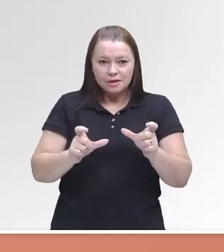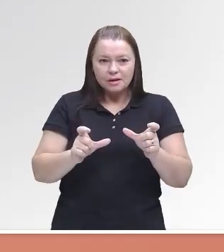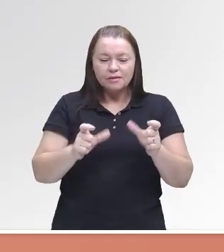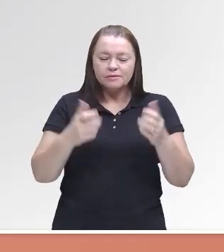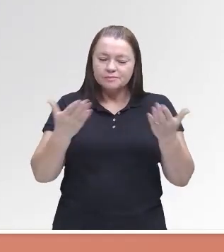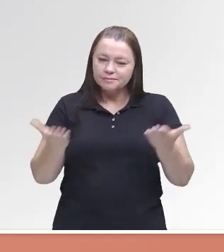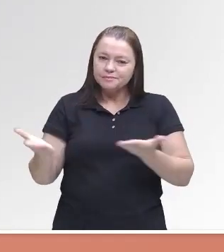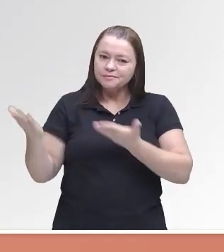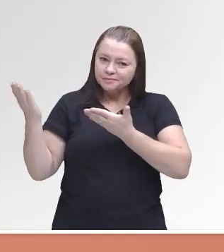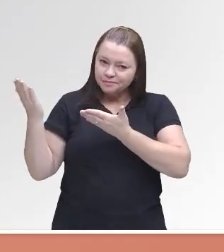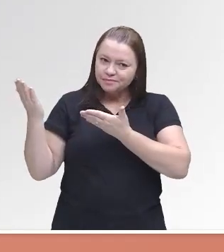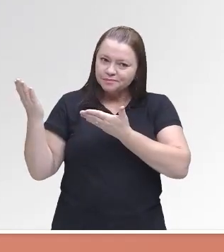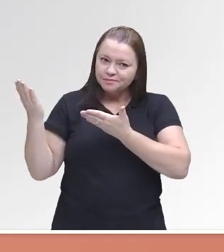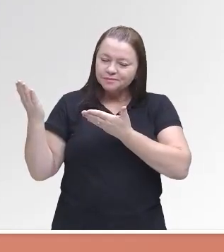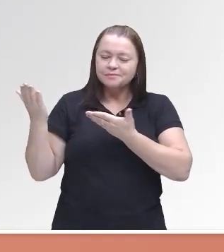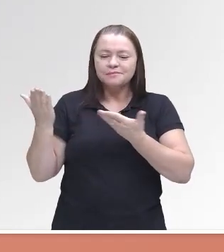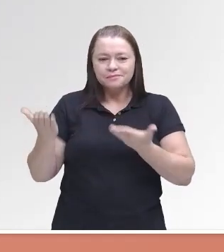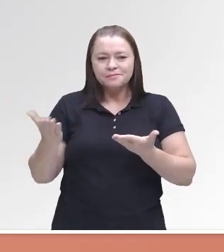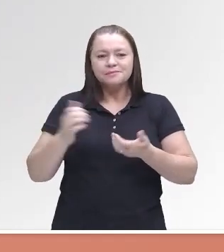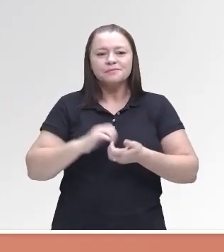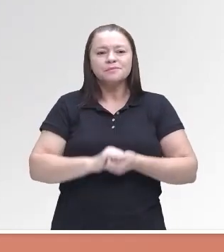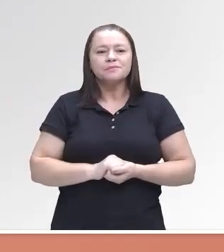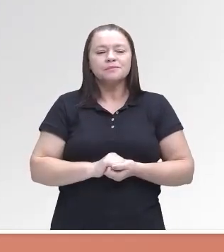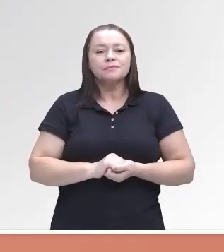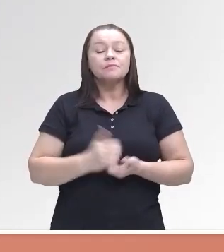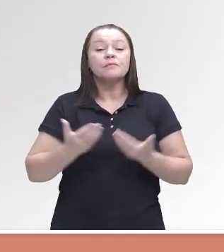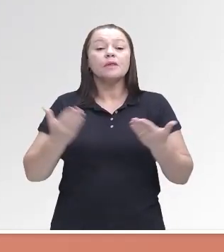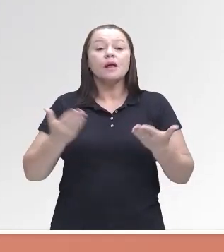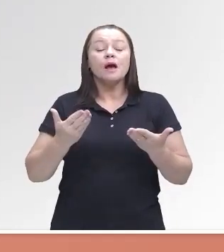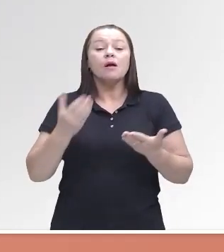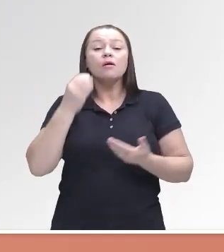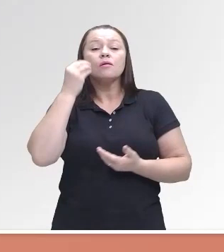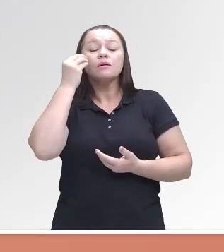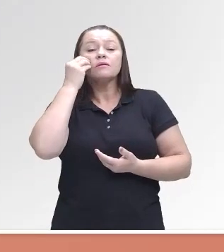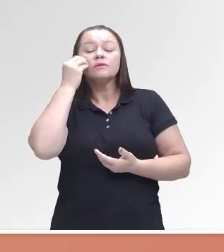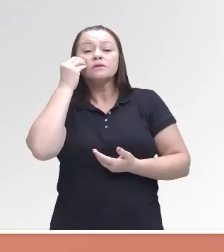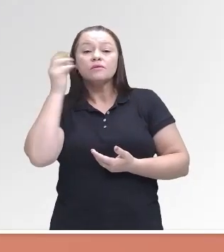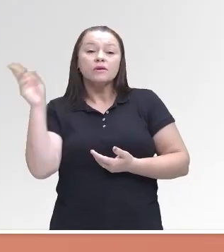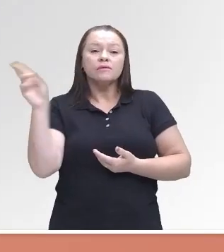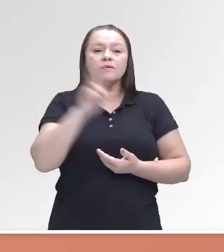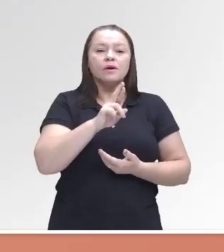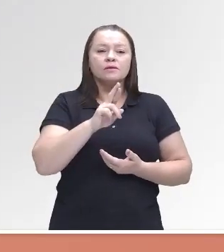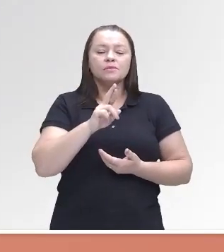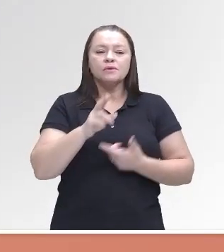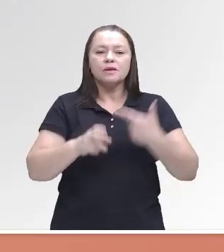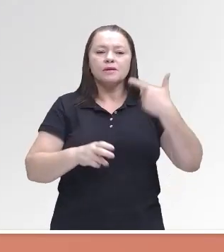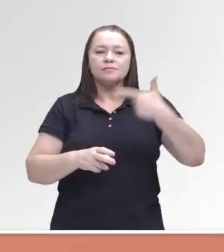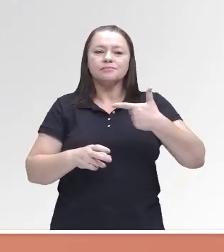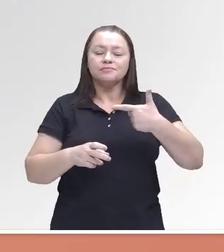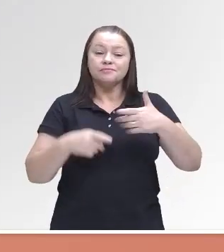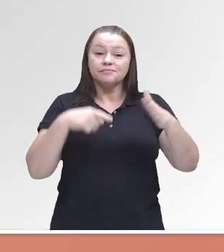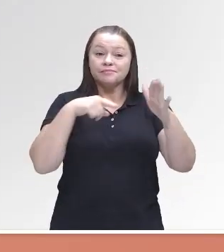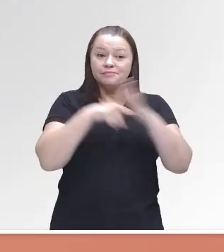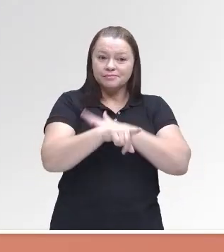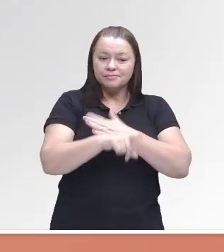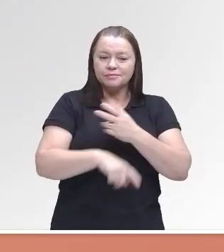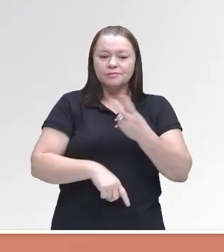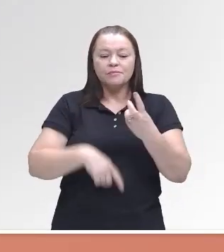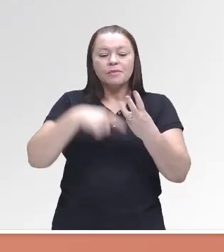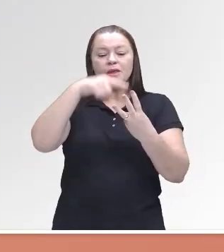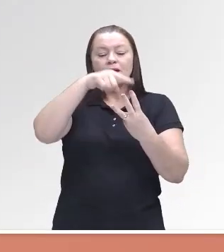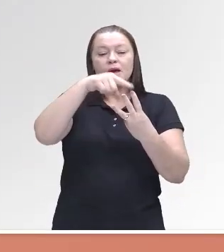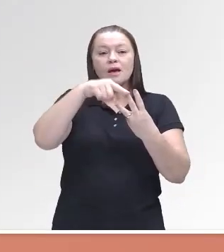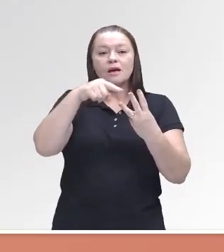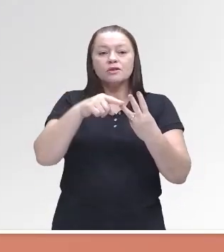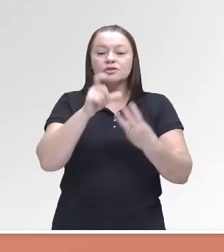jururu? Sim? Então vocês vão responder a questão número 2. As 3 palavras, de